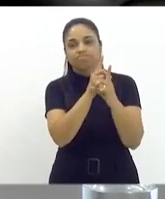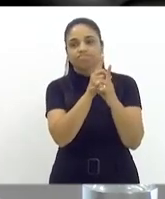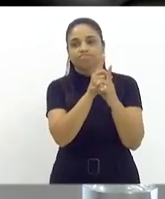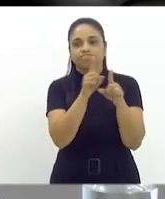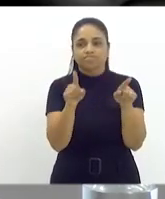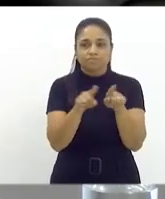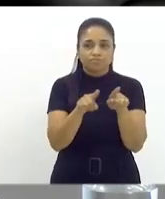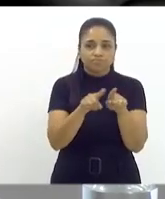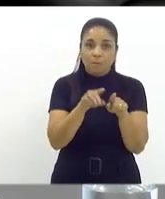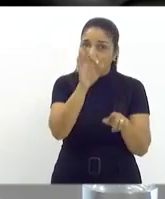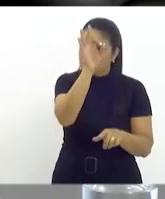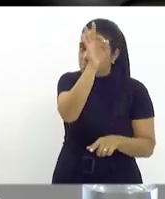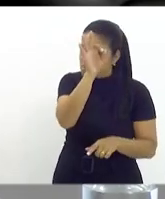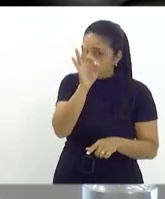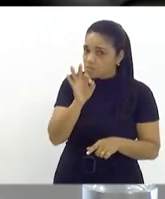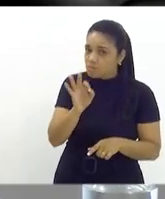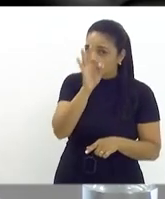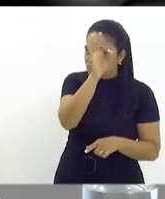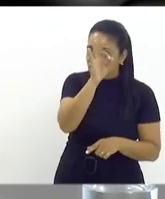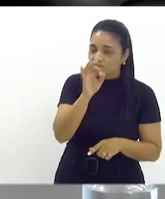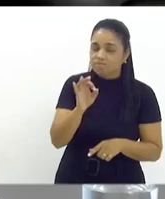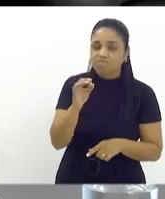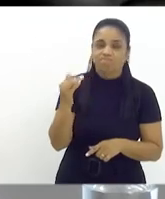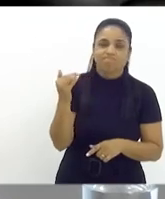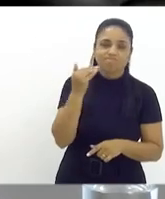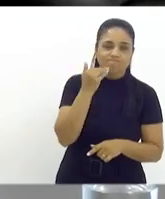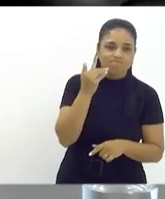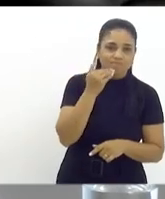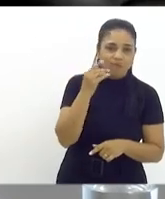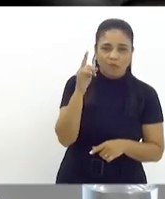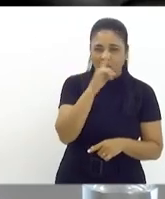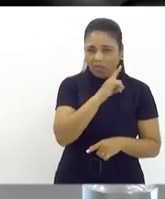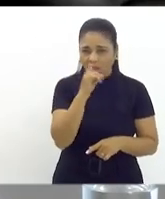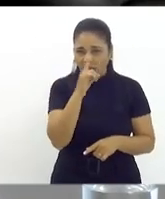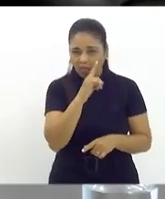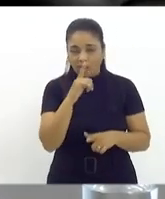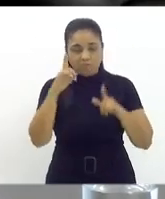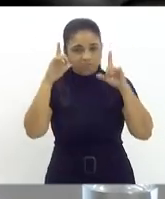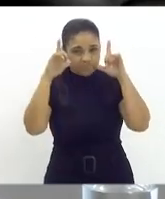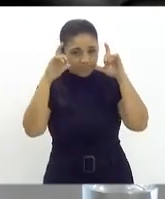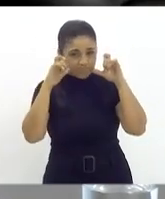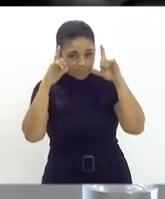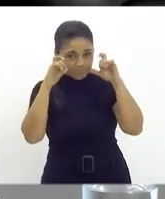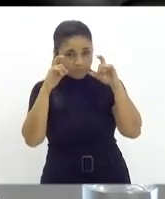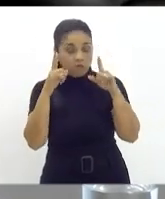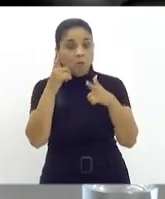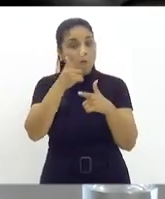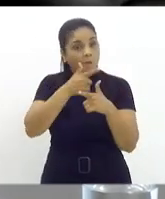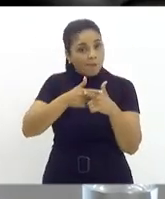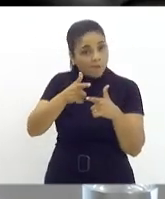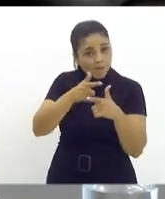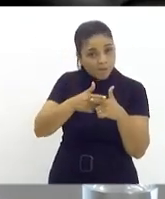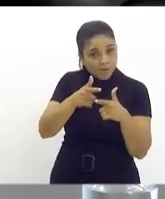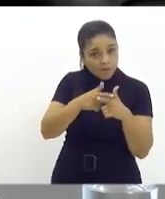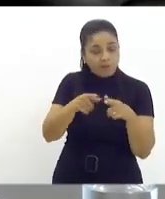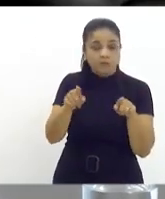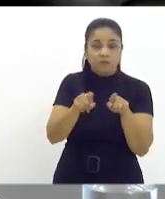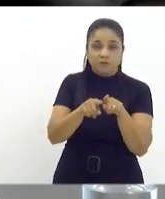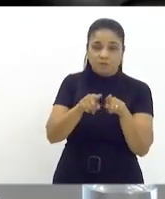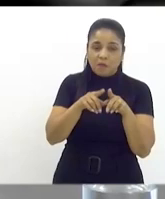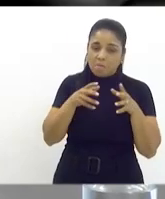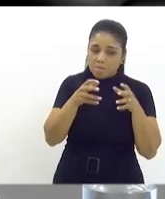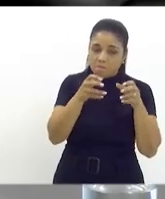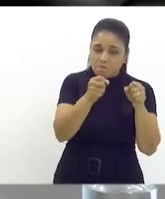percentual de equívocos e reconhecimento também problemas com relação à prisão